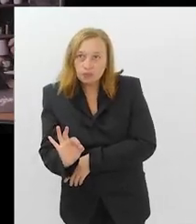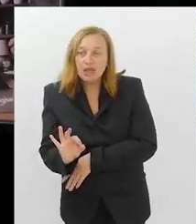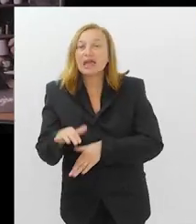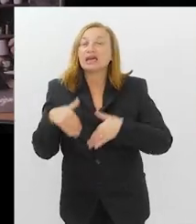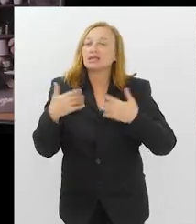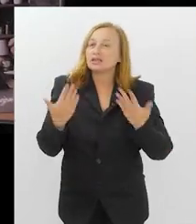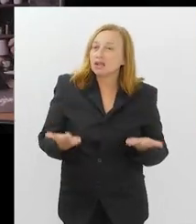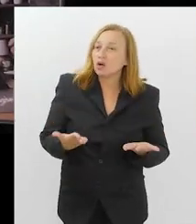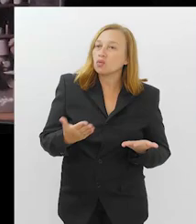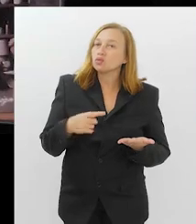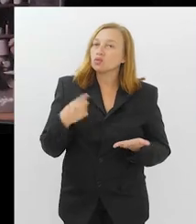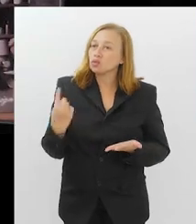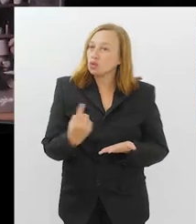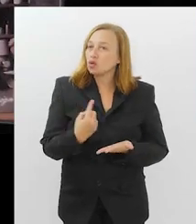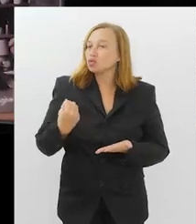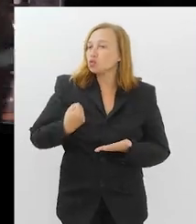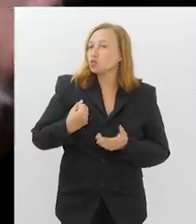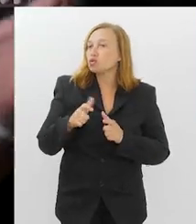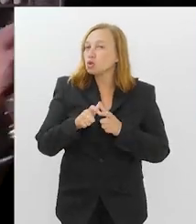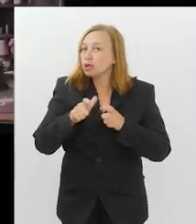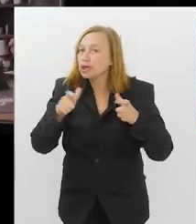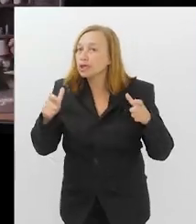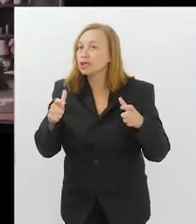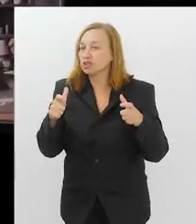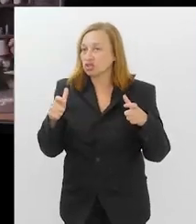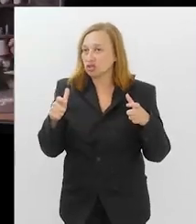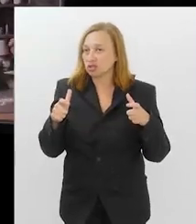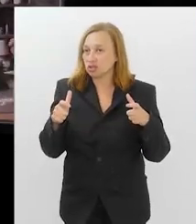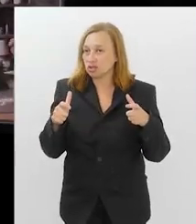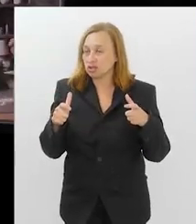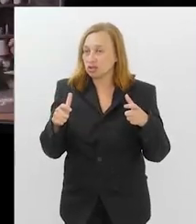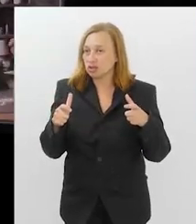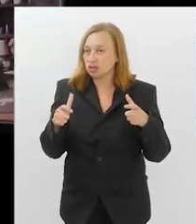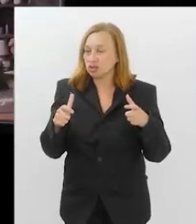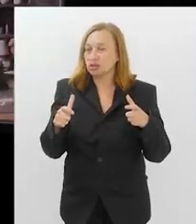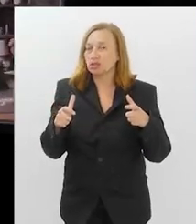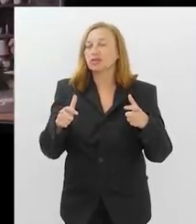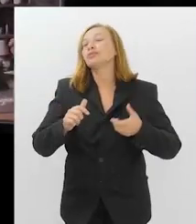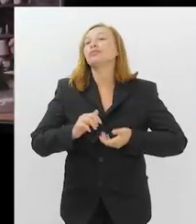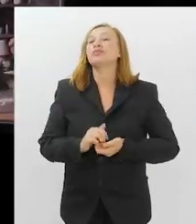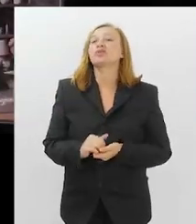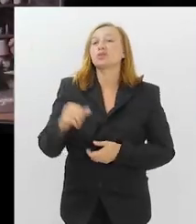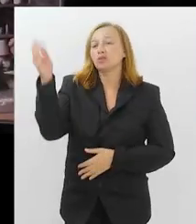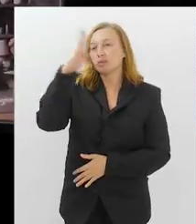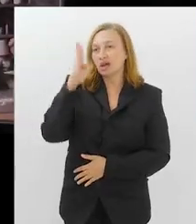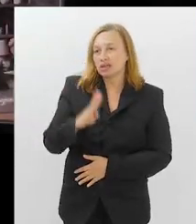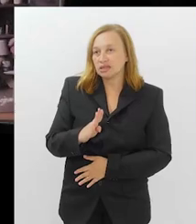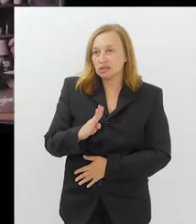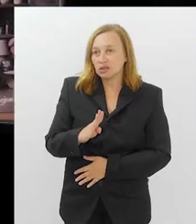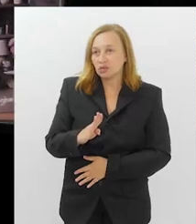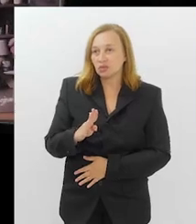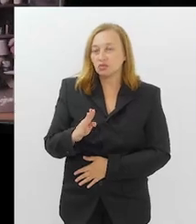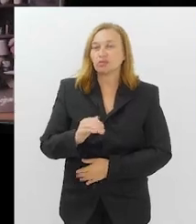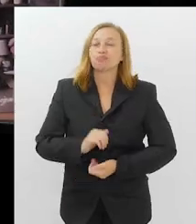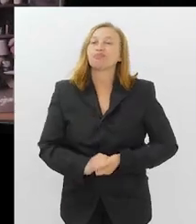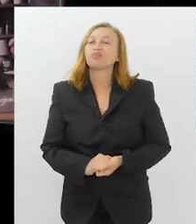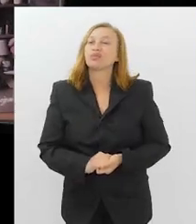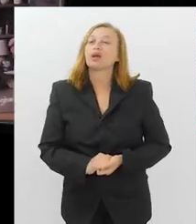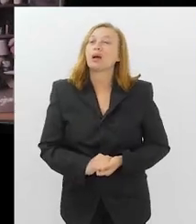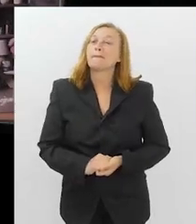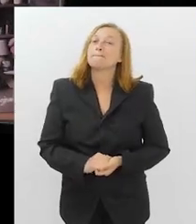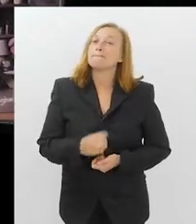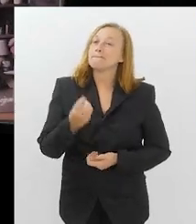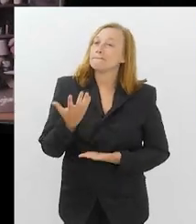51%. Então, nós dominamos a área, a ordem dos advogados do Brasil